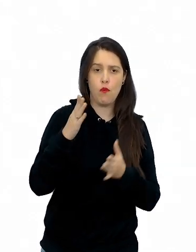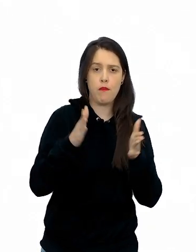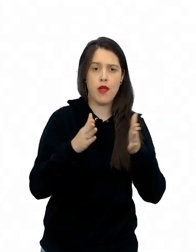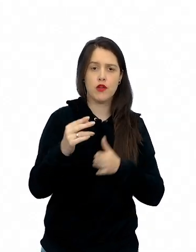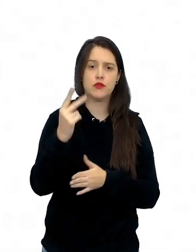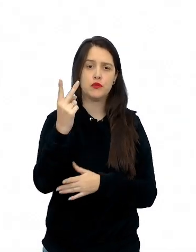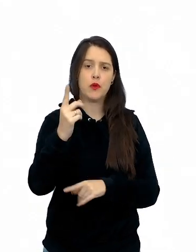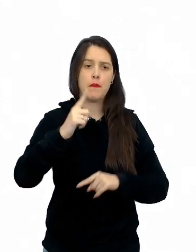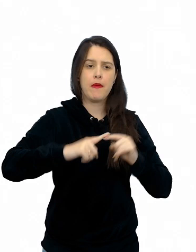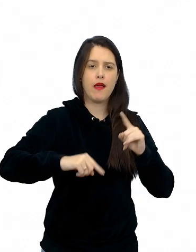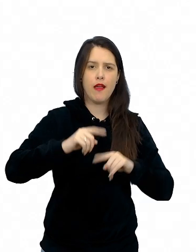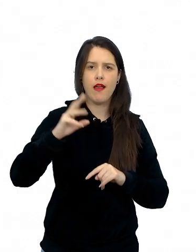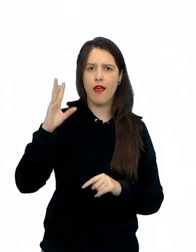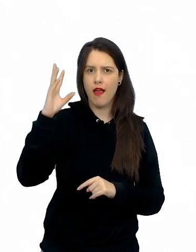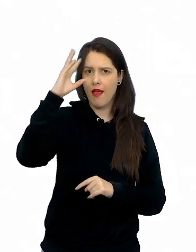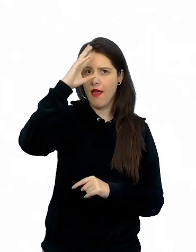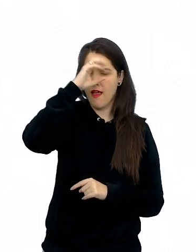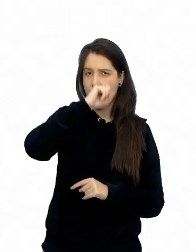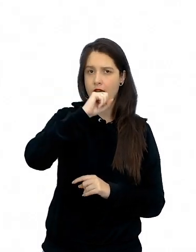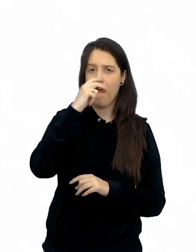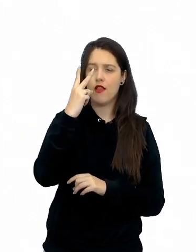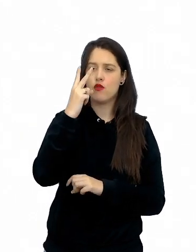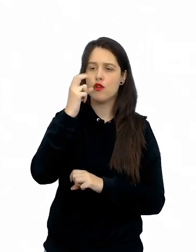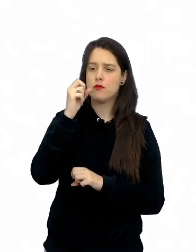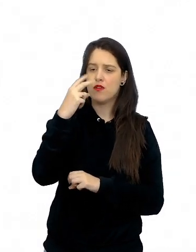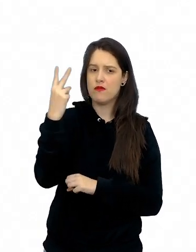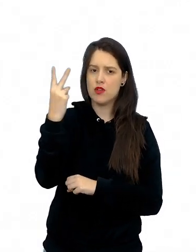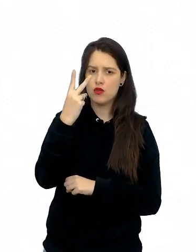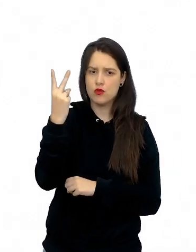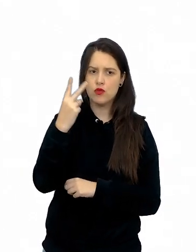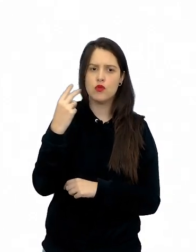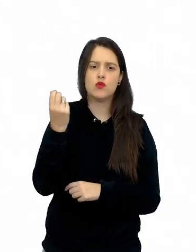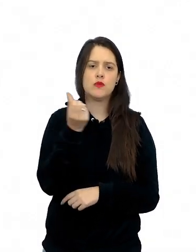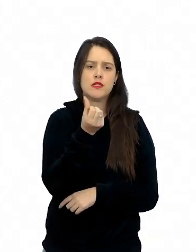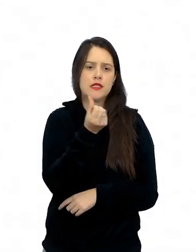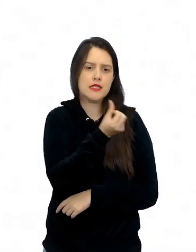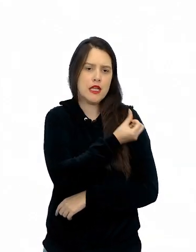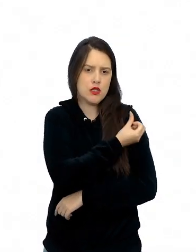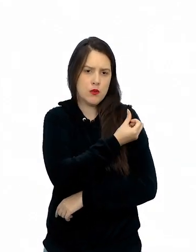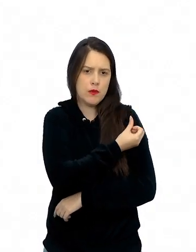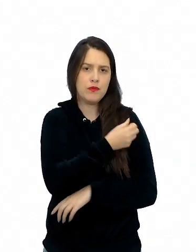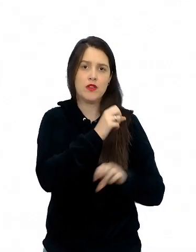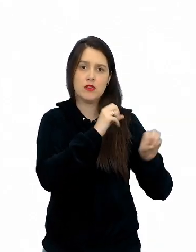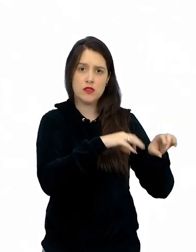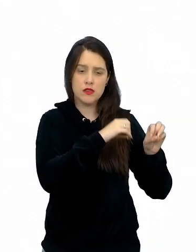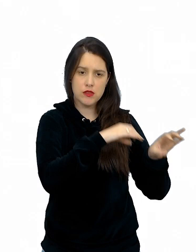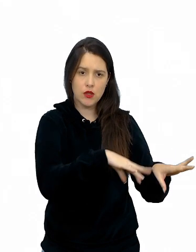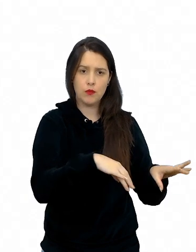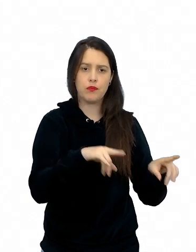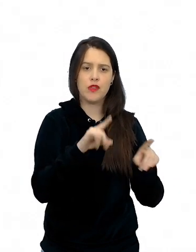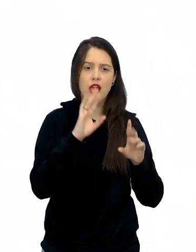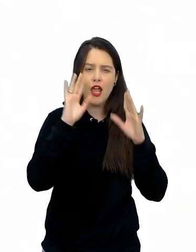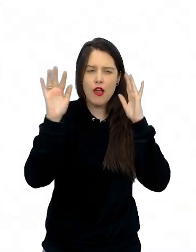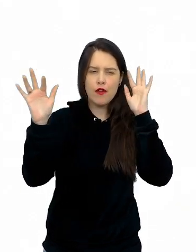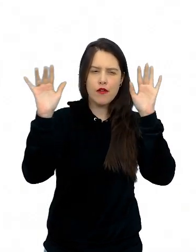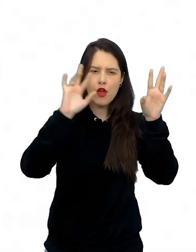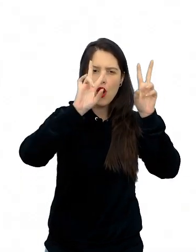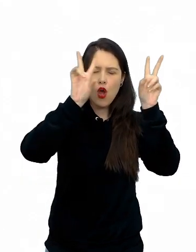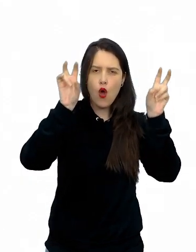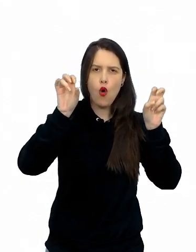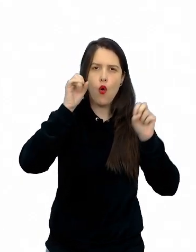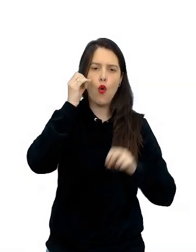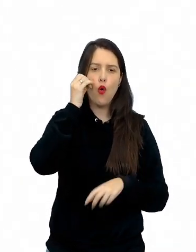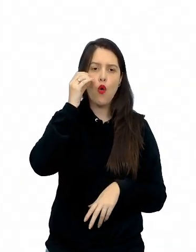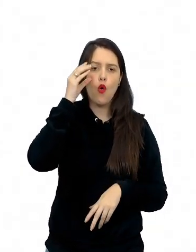material Aprender Sempre, de 2022, do 6º ano do ensino fundamental, refletindo sobre alguns conhecimentos